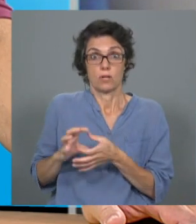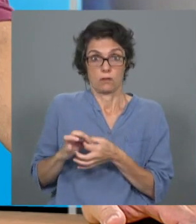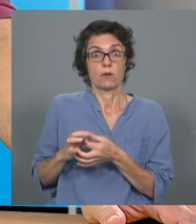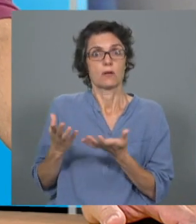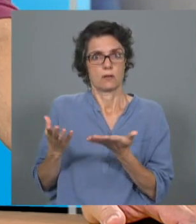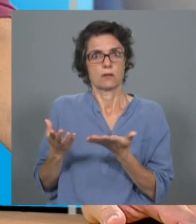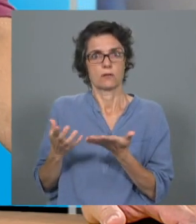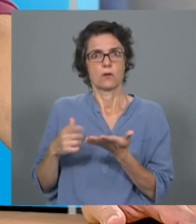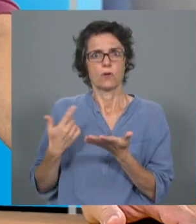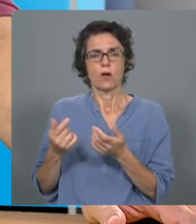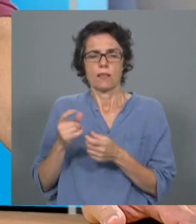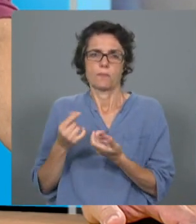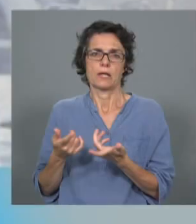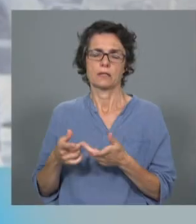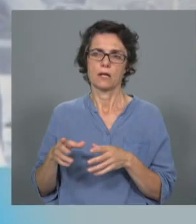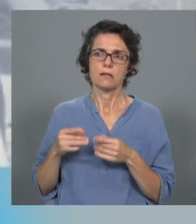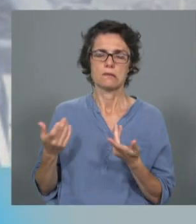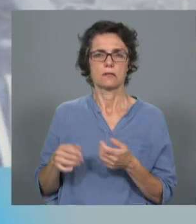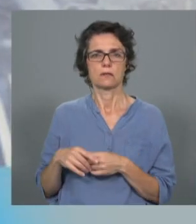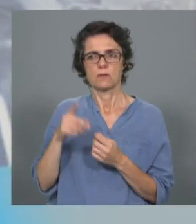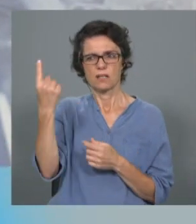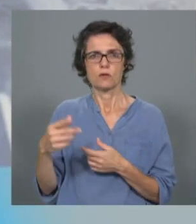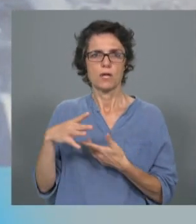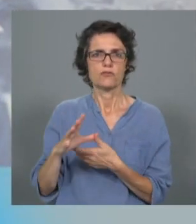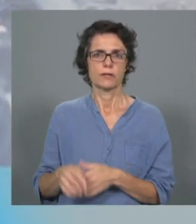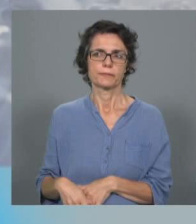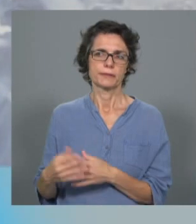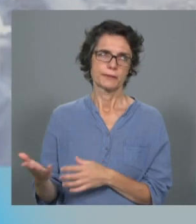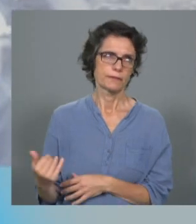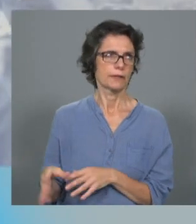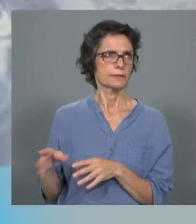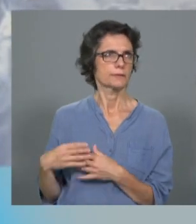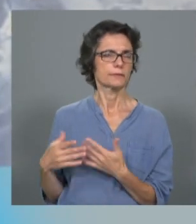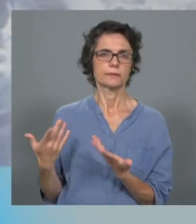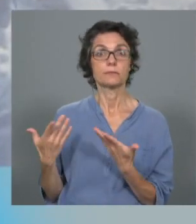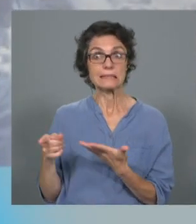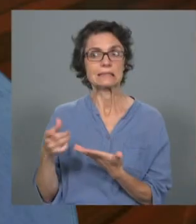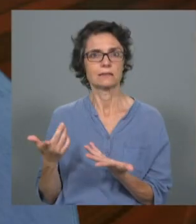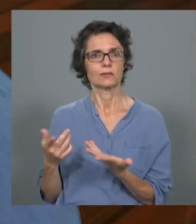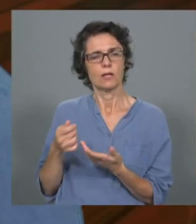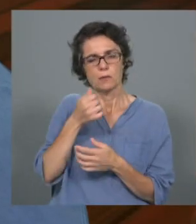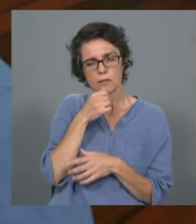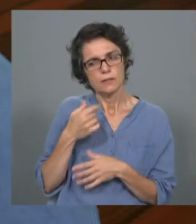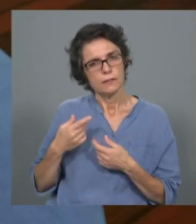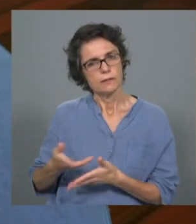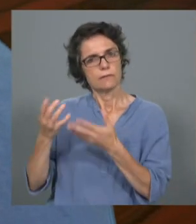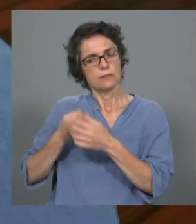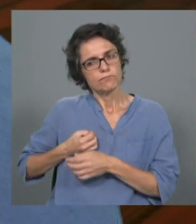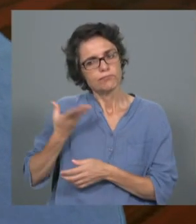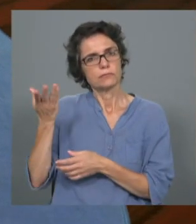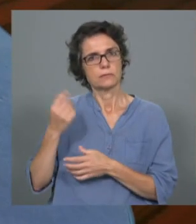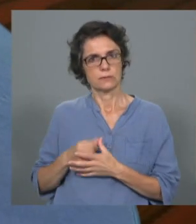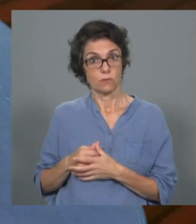quer dizer, com as pessoas chatas, quer dizer, as pessoas aborrecidas. Quer dizer, ter paciência é uma obra de misericórdia, porque as